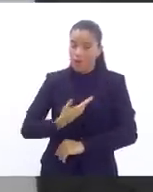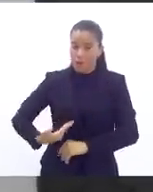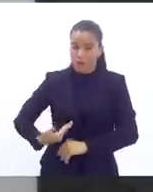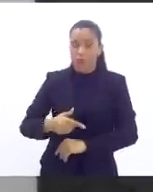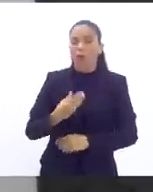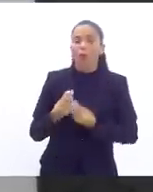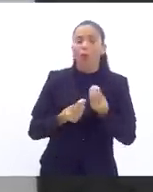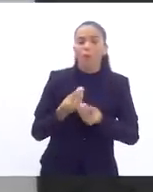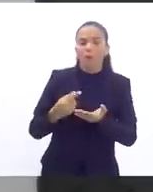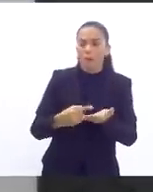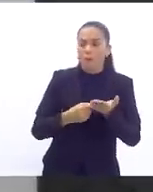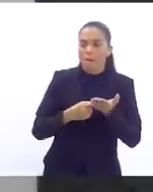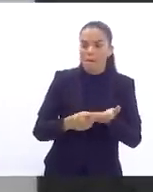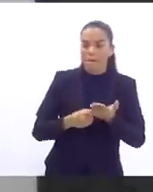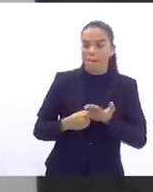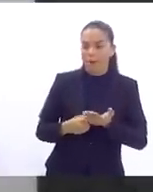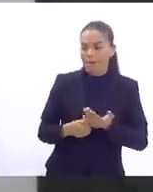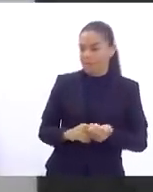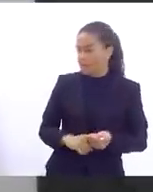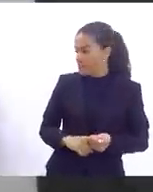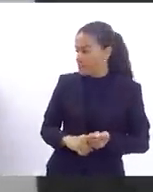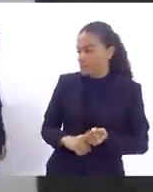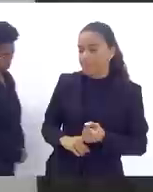para que esse sistema Avance